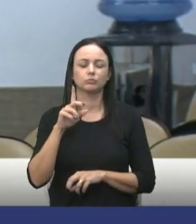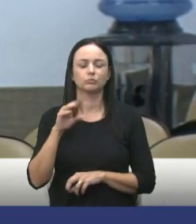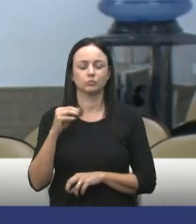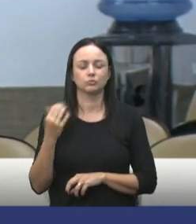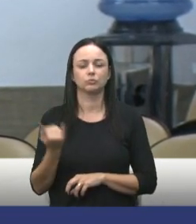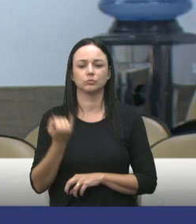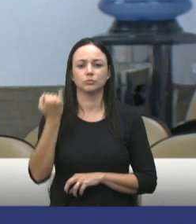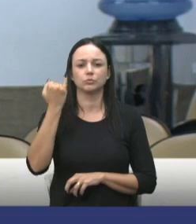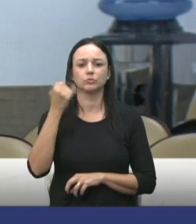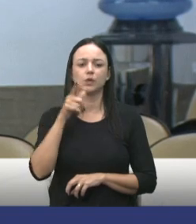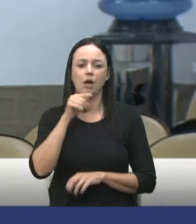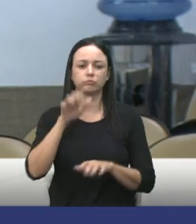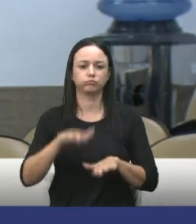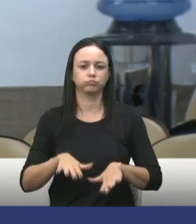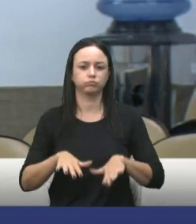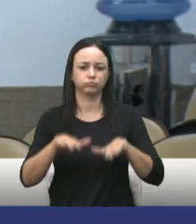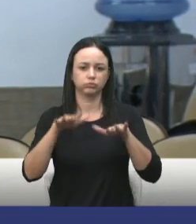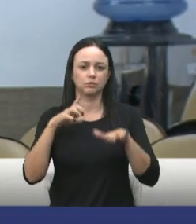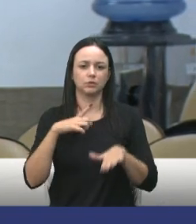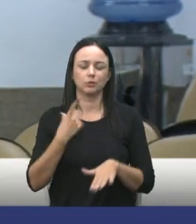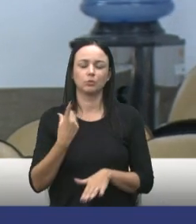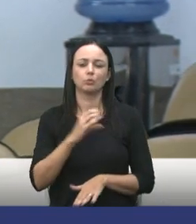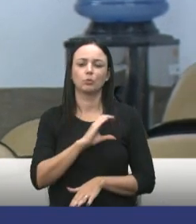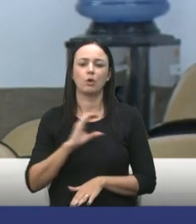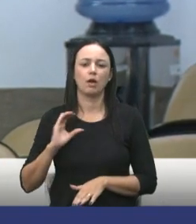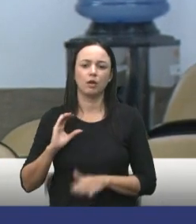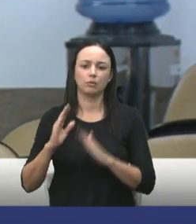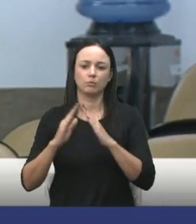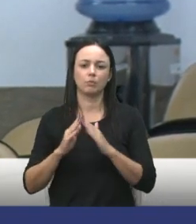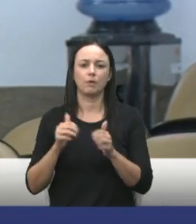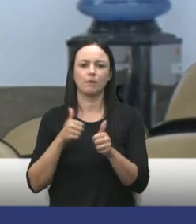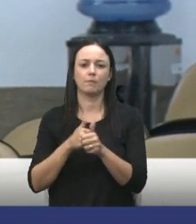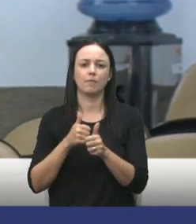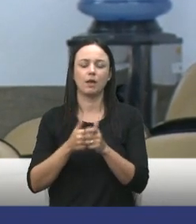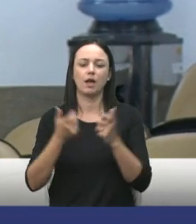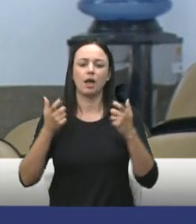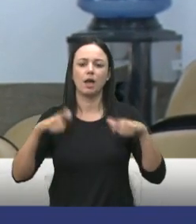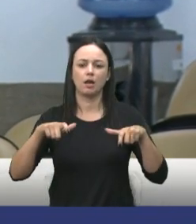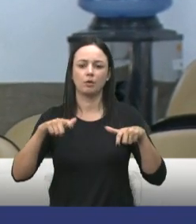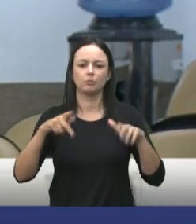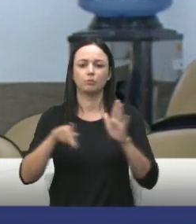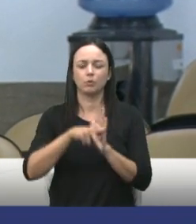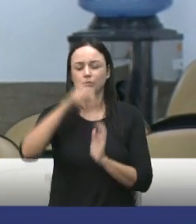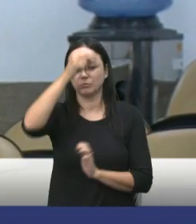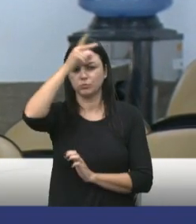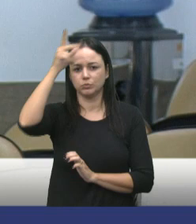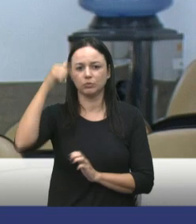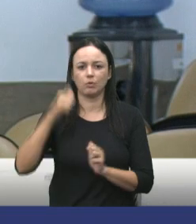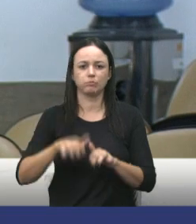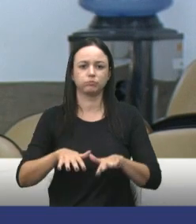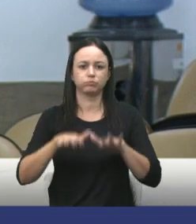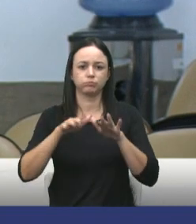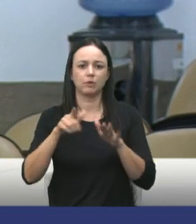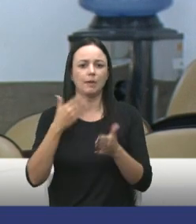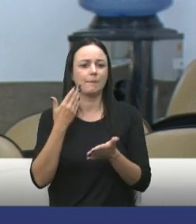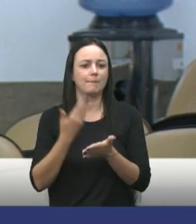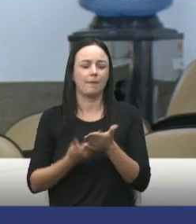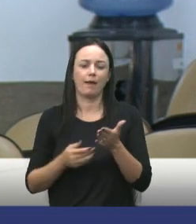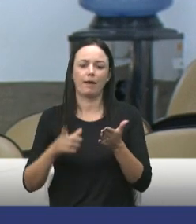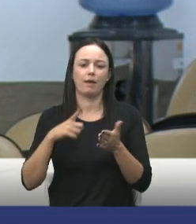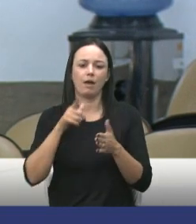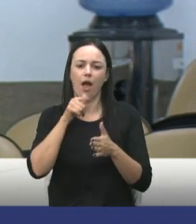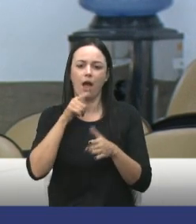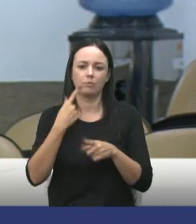a questão das enchentes. Tenho um cunhado que mora ali no perto do campo municipal, que sempre quando lota de água e tal, ele perde tudo. Então a gente